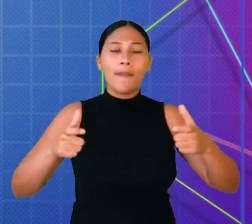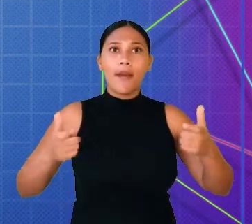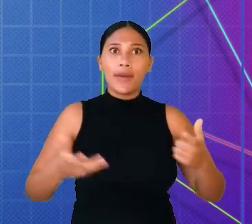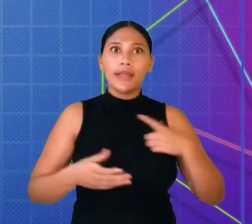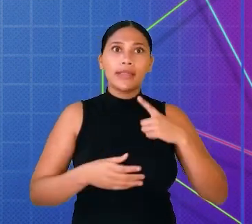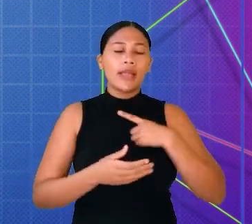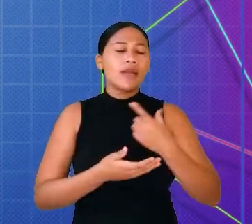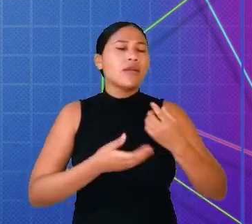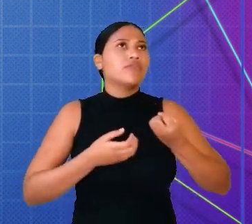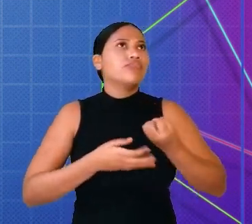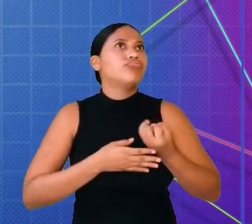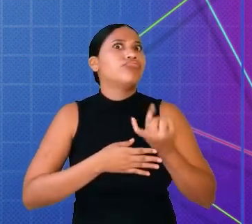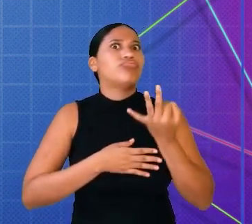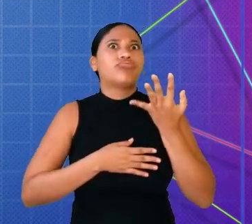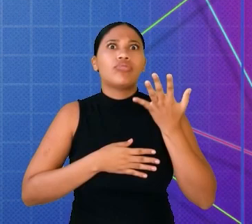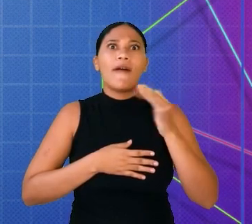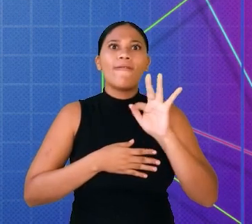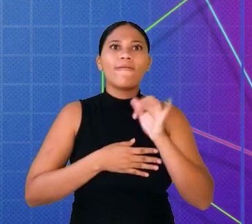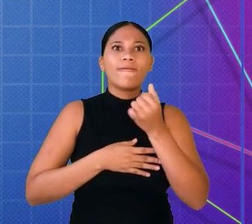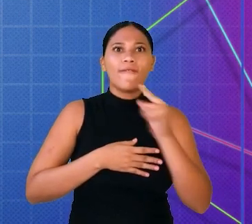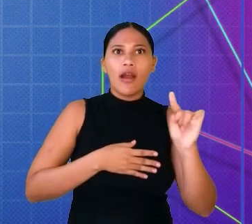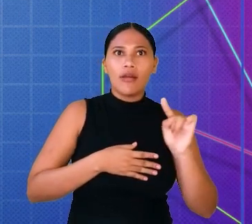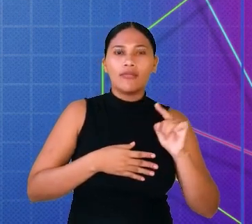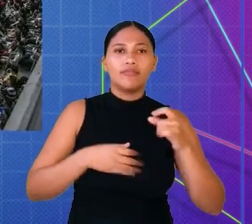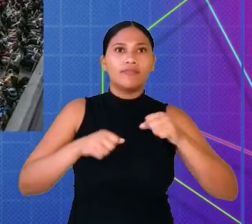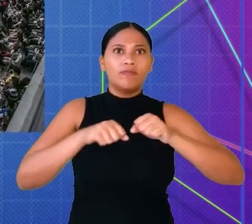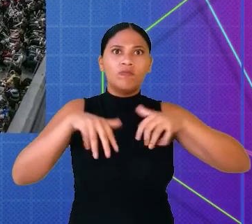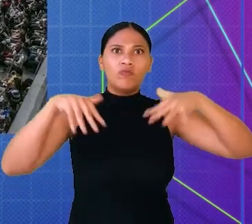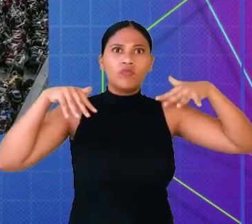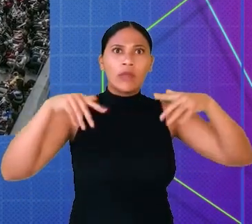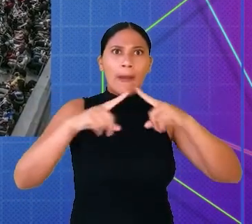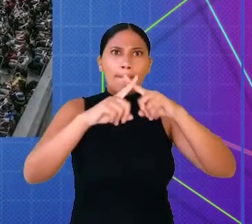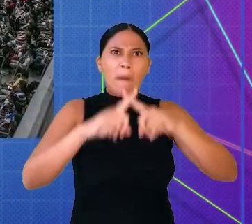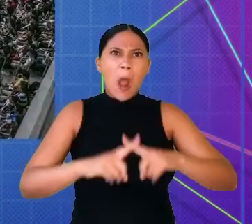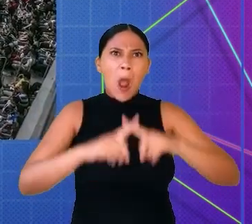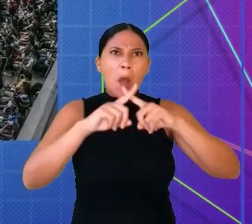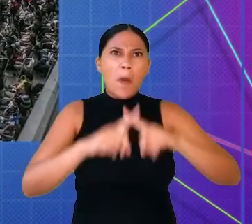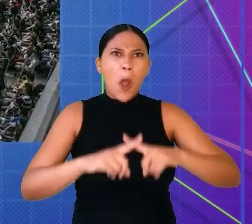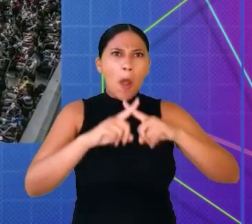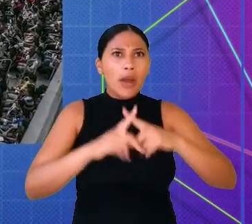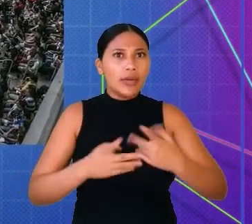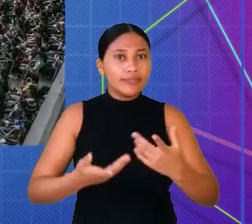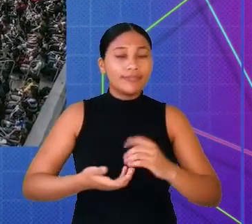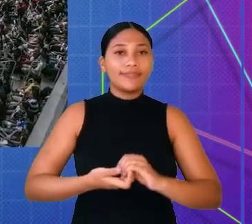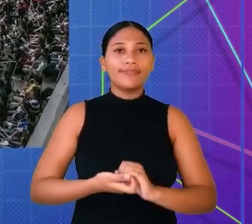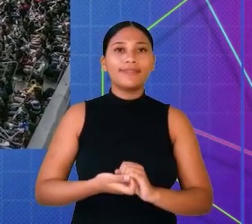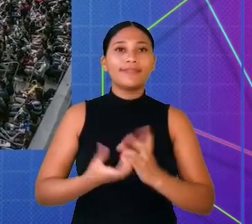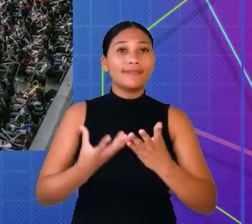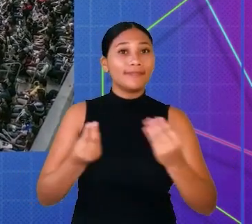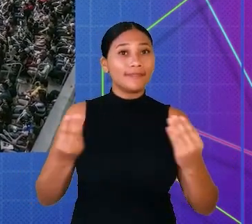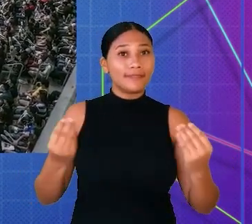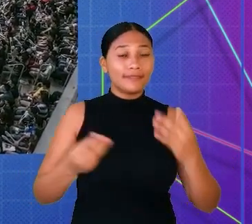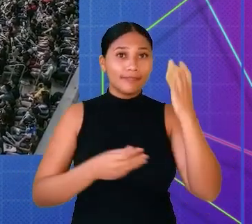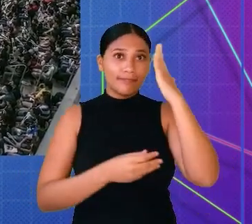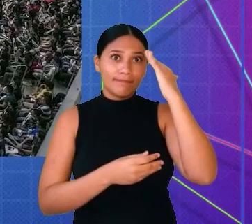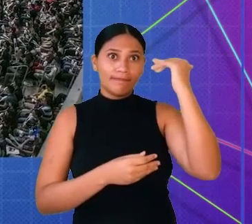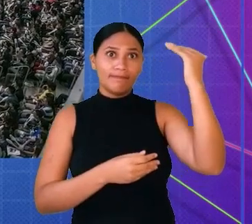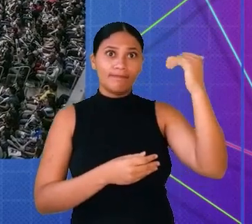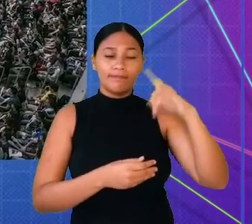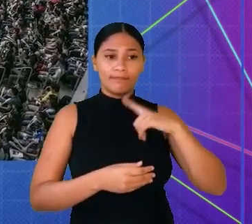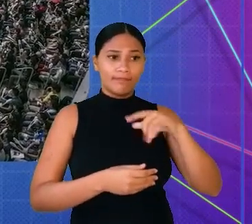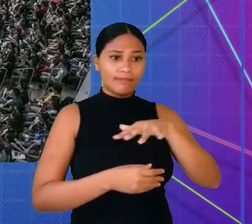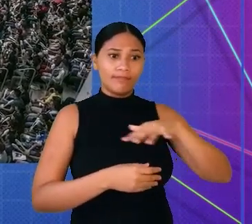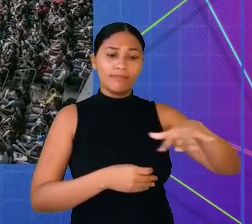crescimento desse mercado, que atrai milhares de fãs de jogos para arenas, onde os times se enfrentam em competição. Muitos dos